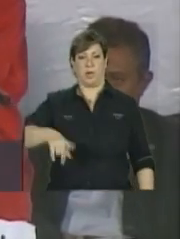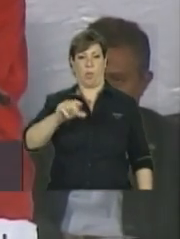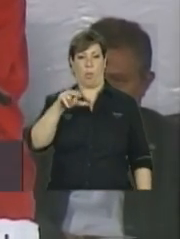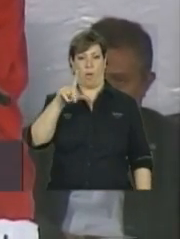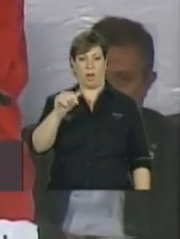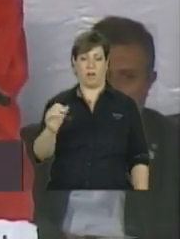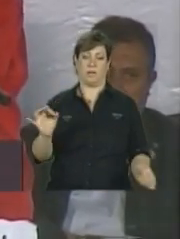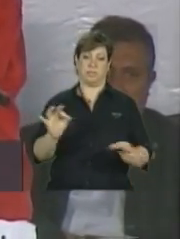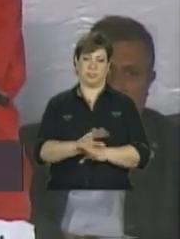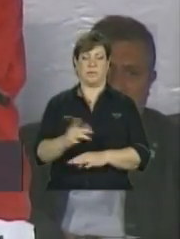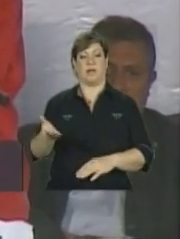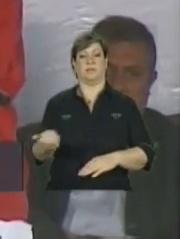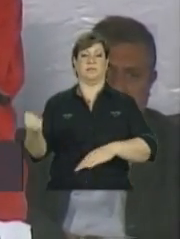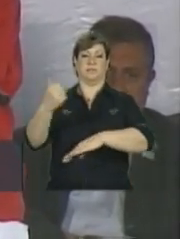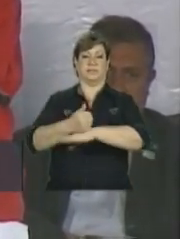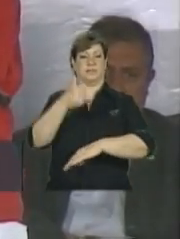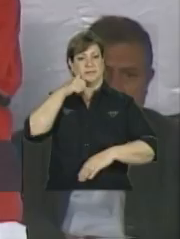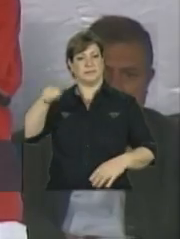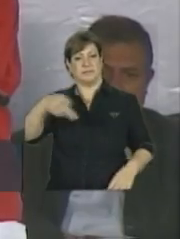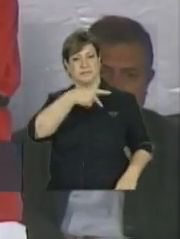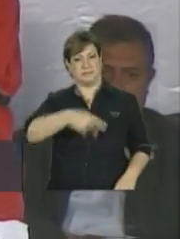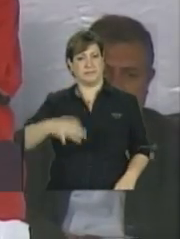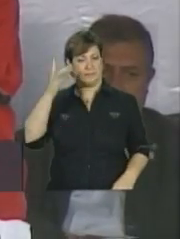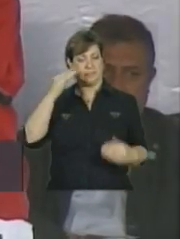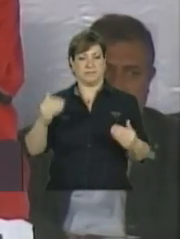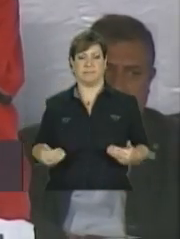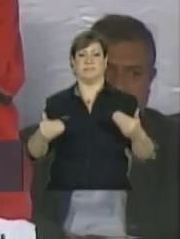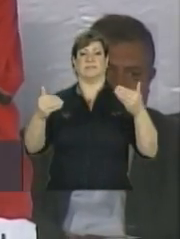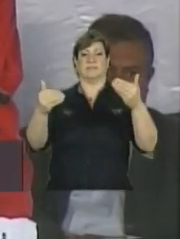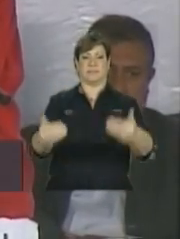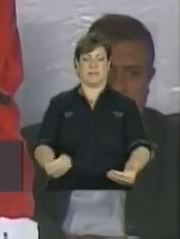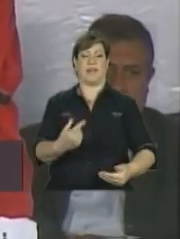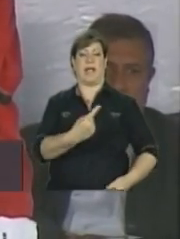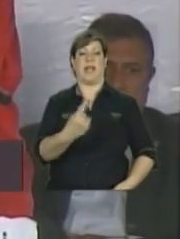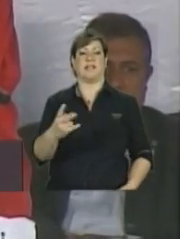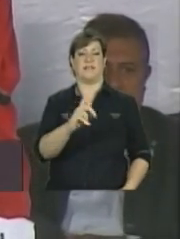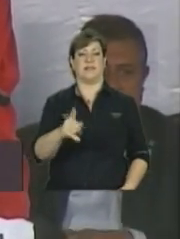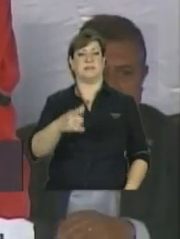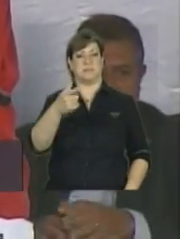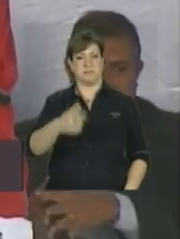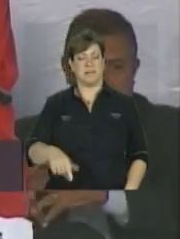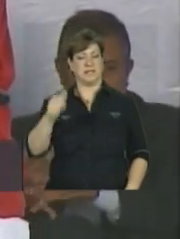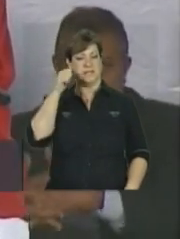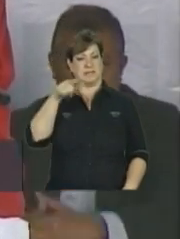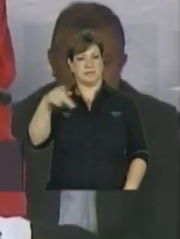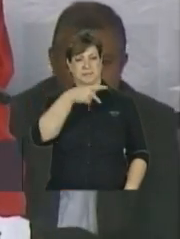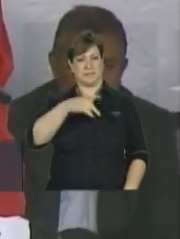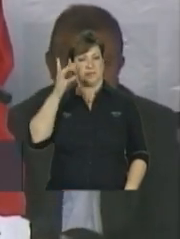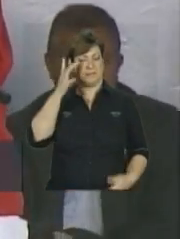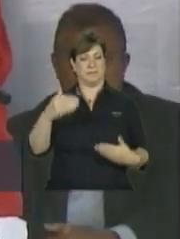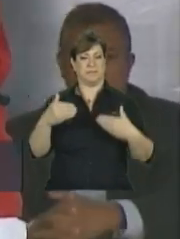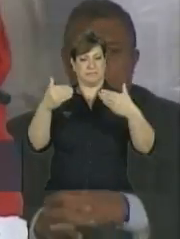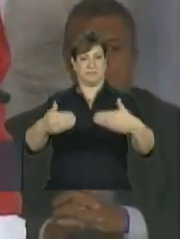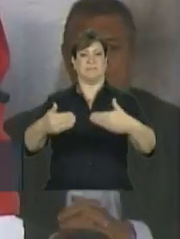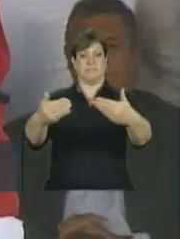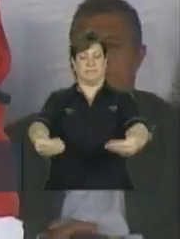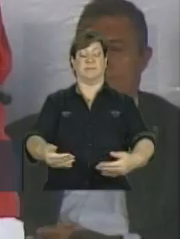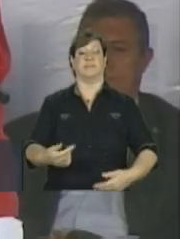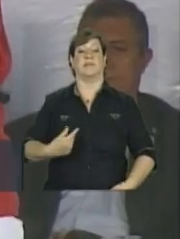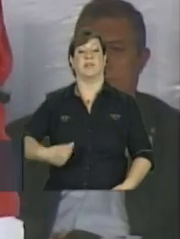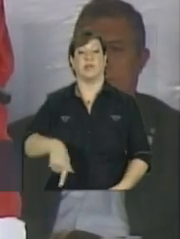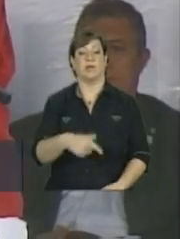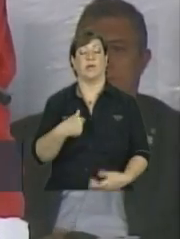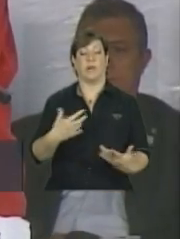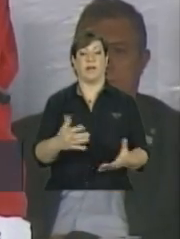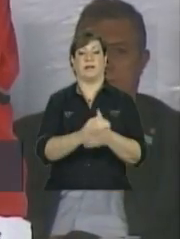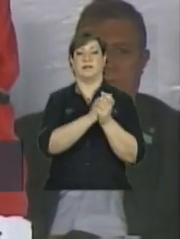presidente Lula e que agora a gente está avançando cada vez mais com a nossa presidenta Dilma Rousseff. Quero saudar a